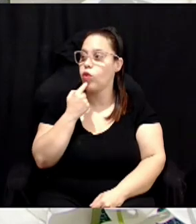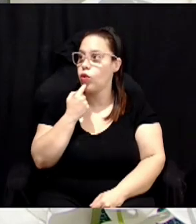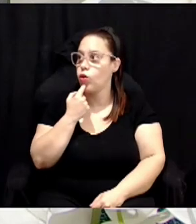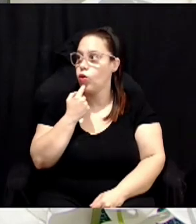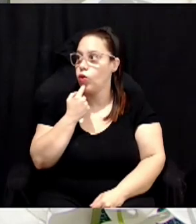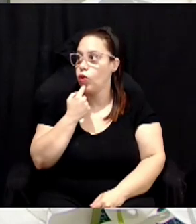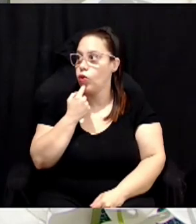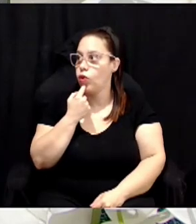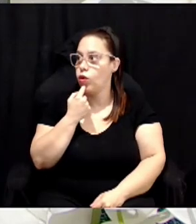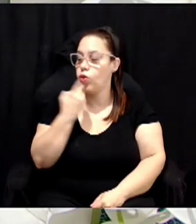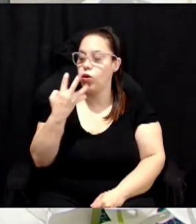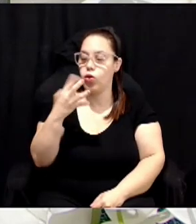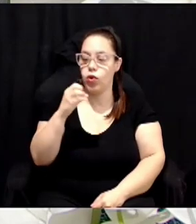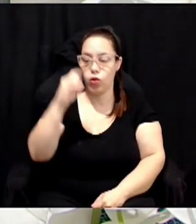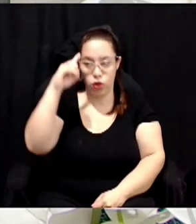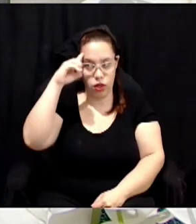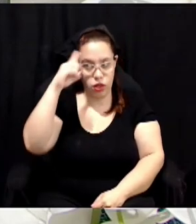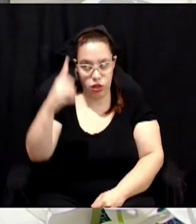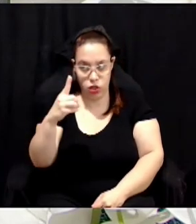40 dias,